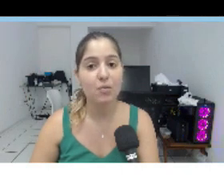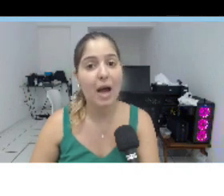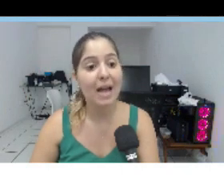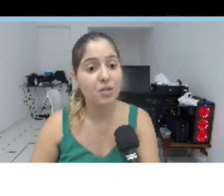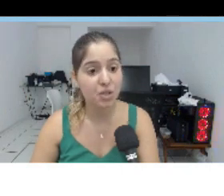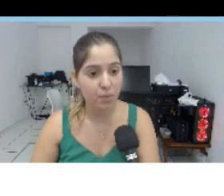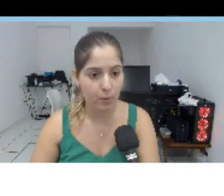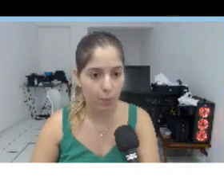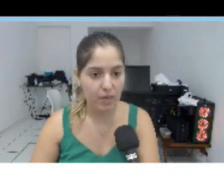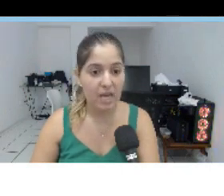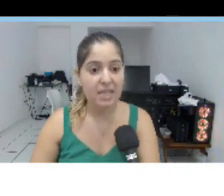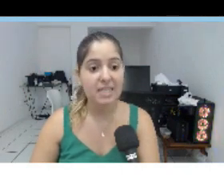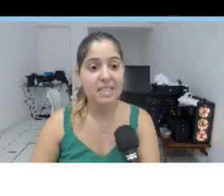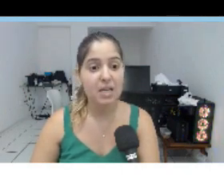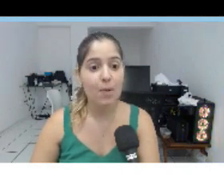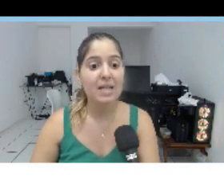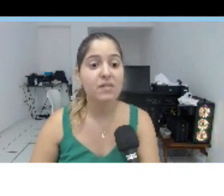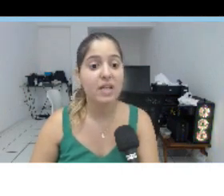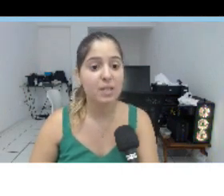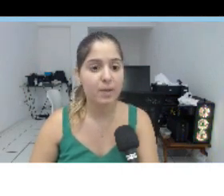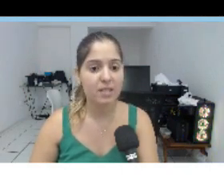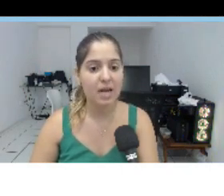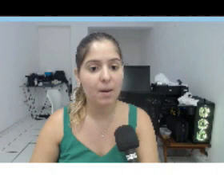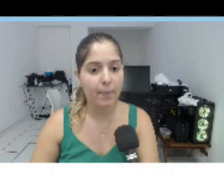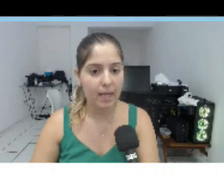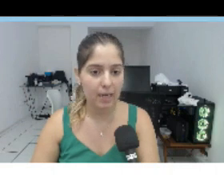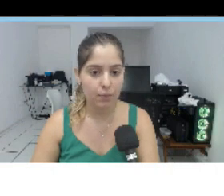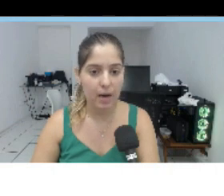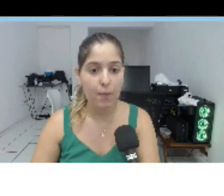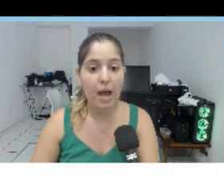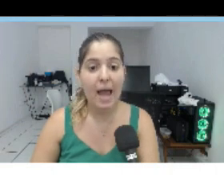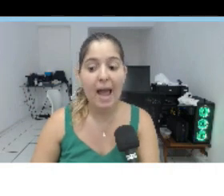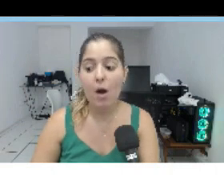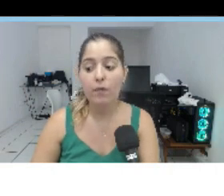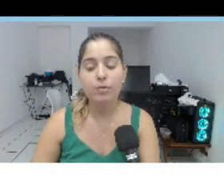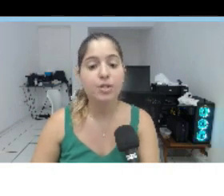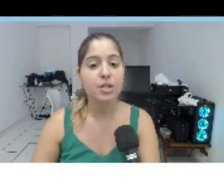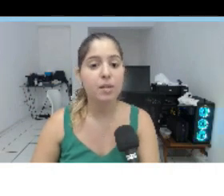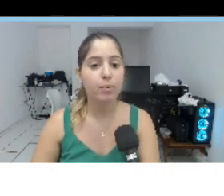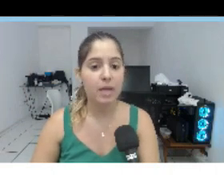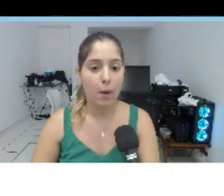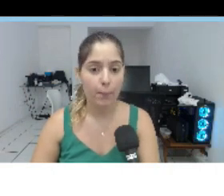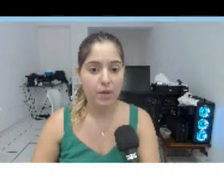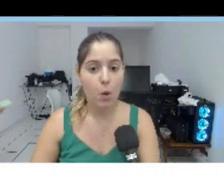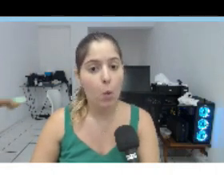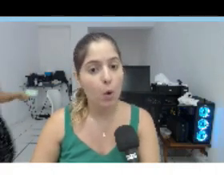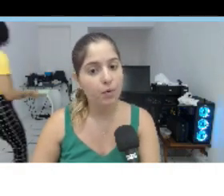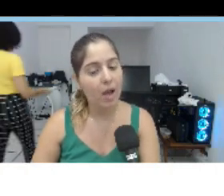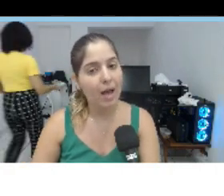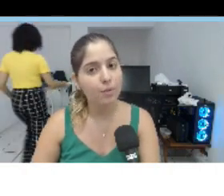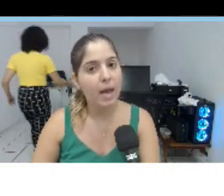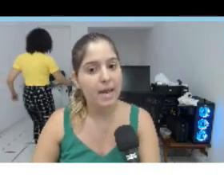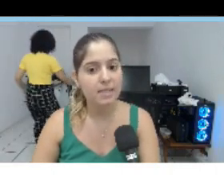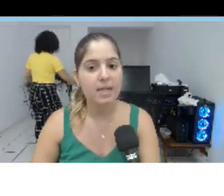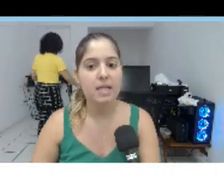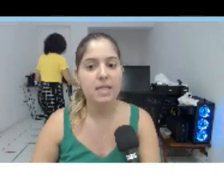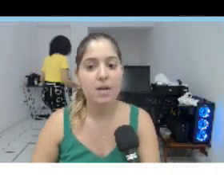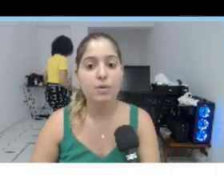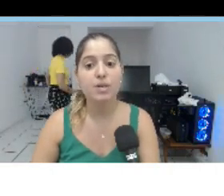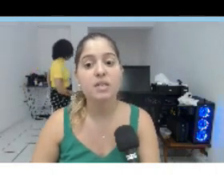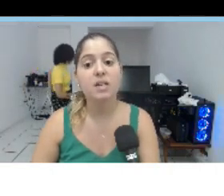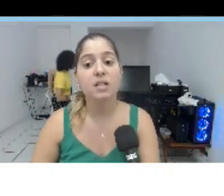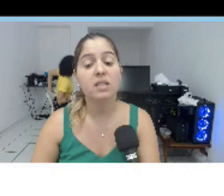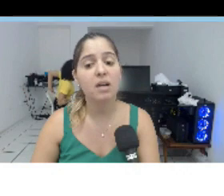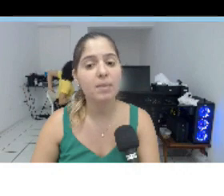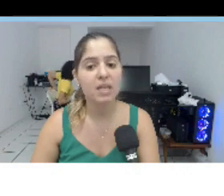suspeita de ato atípico. Decisão às vésperas da campanha eleitoral é alvo de tribunal. O outro lado,